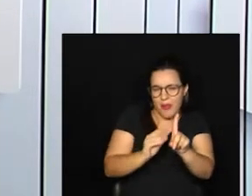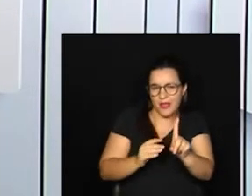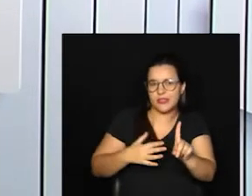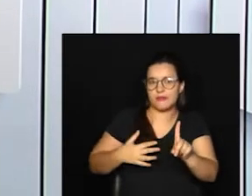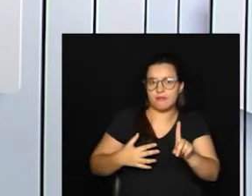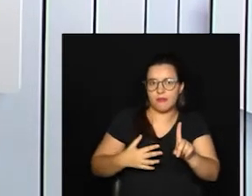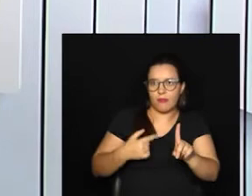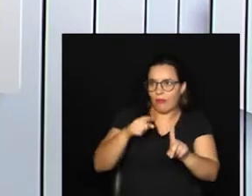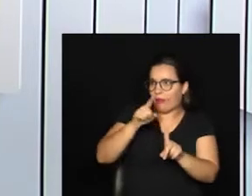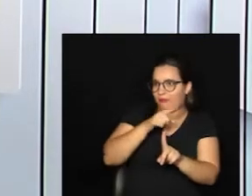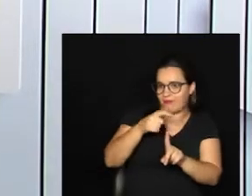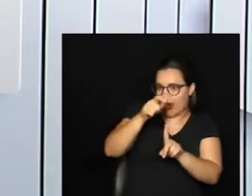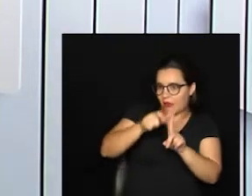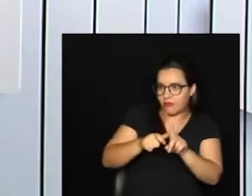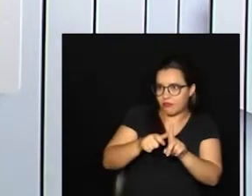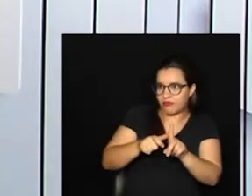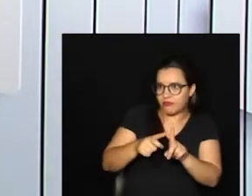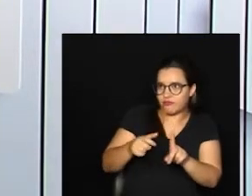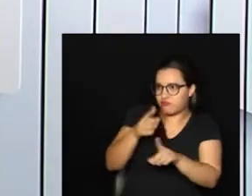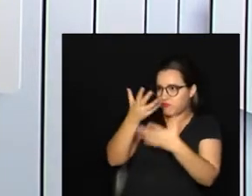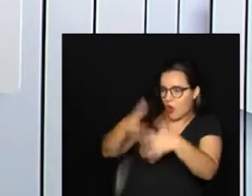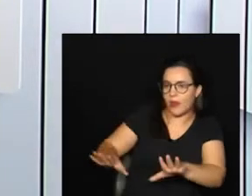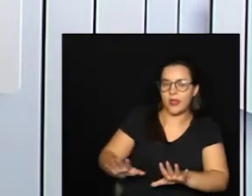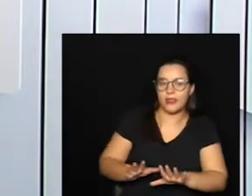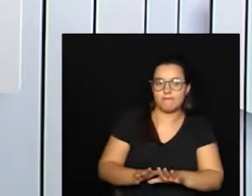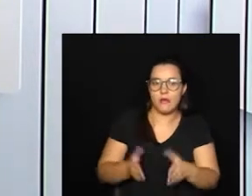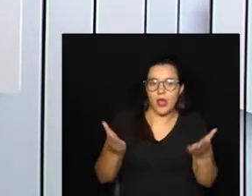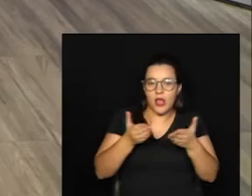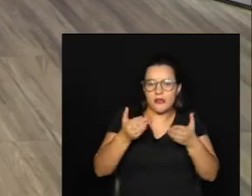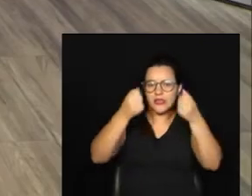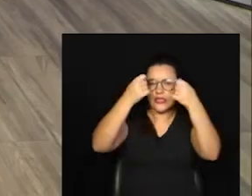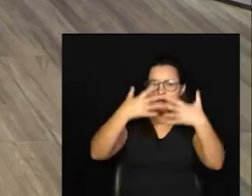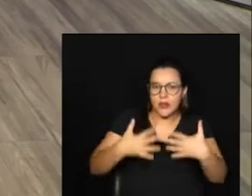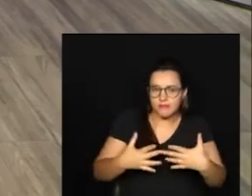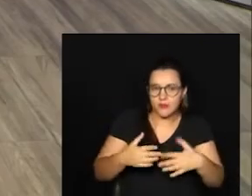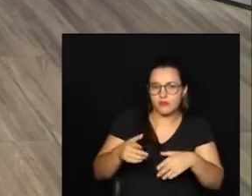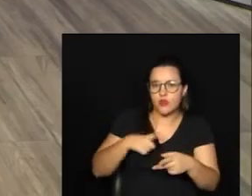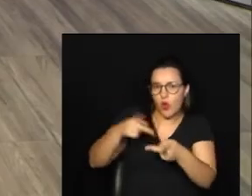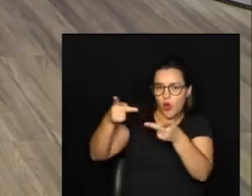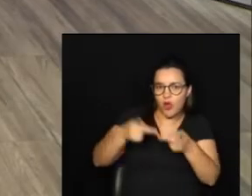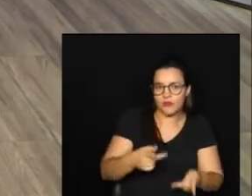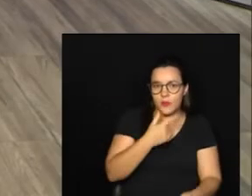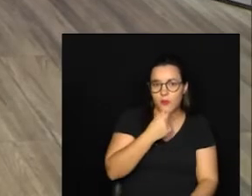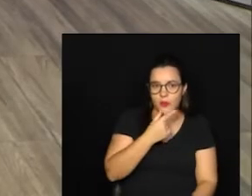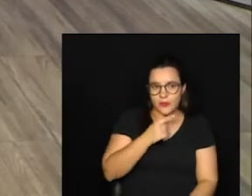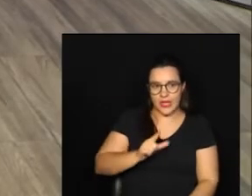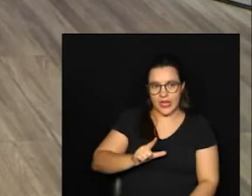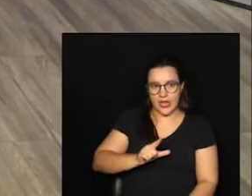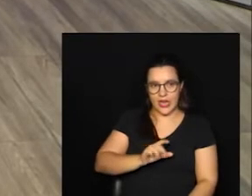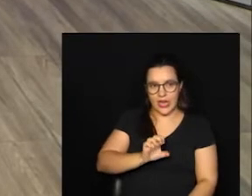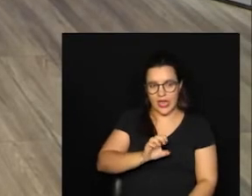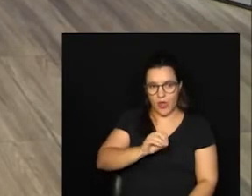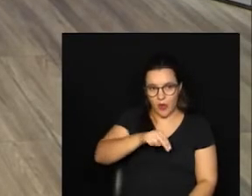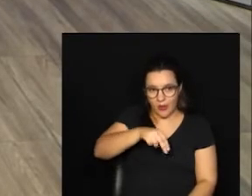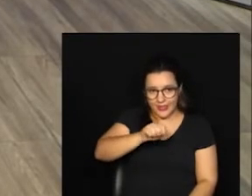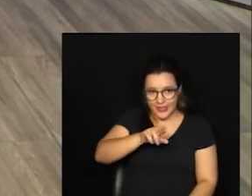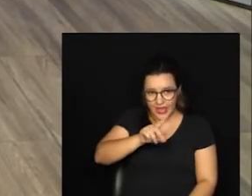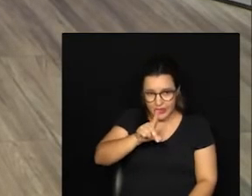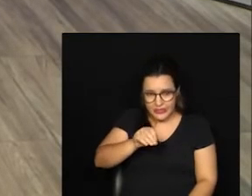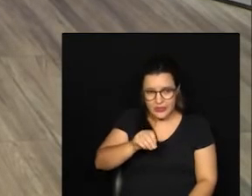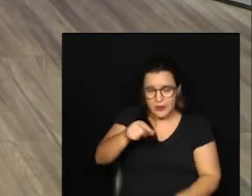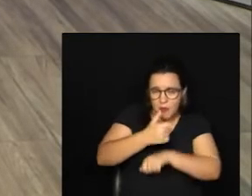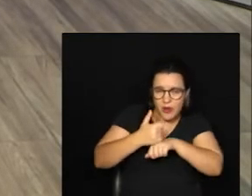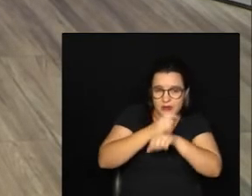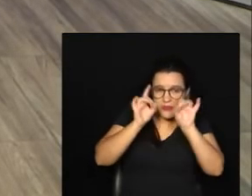sem permissão. Então, para falar desse assunto, eu converso agora com o Leonardo Pentaleão, especialista em direito e processo